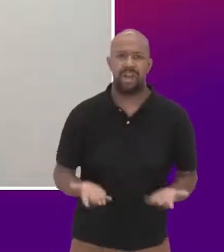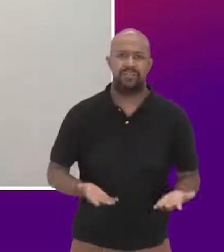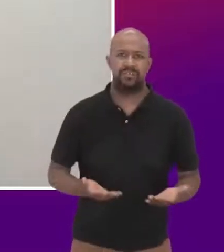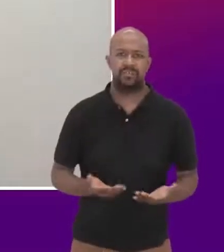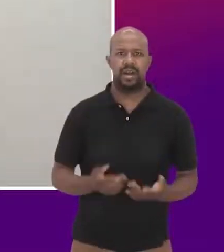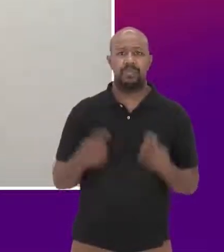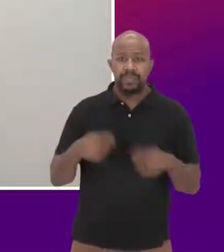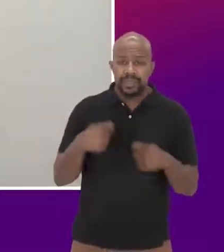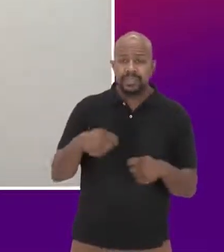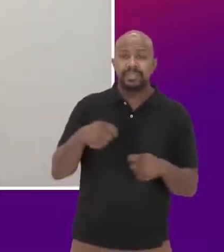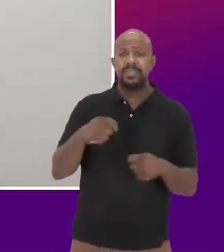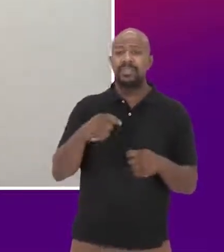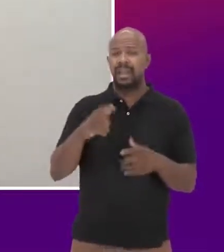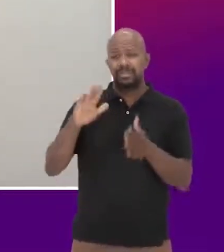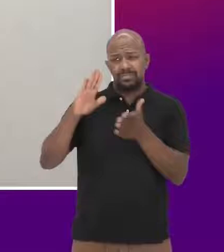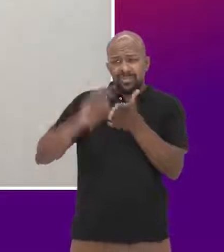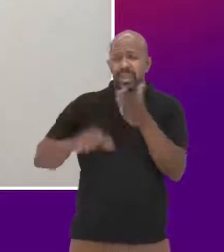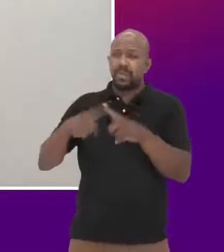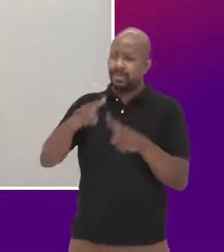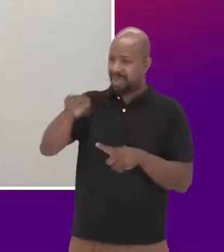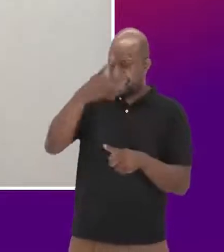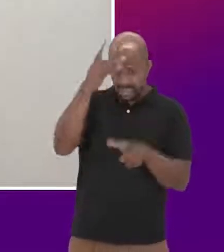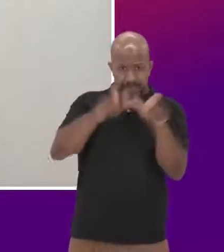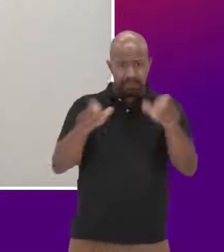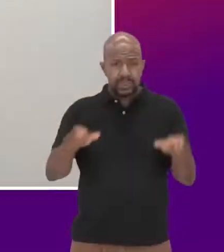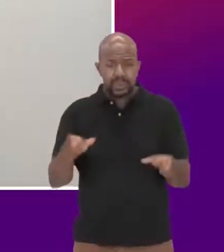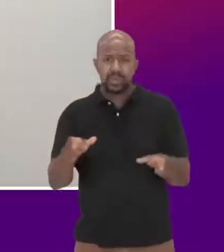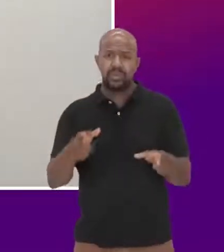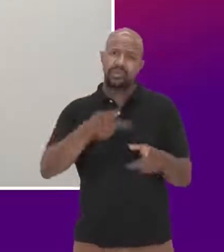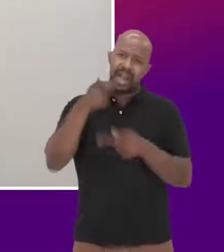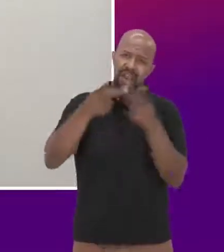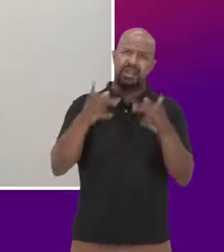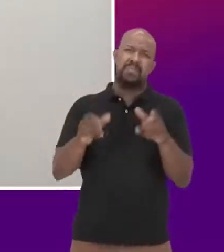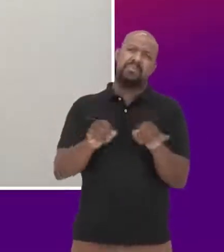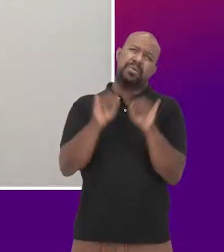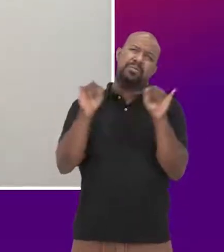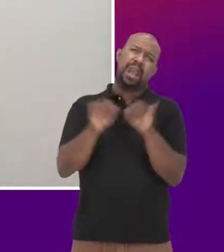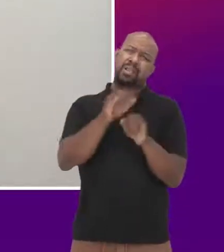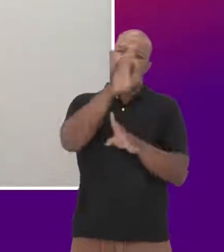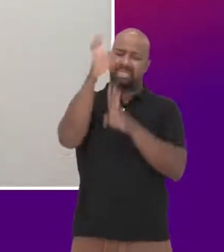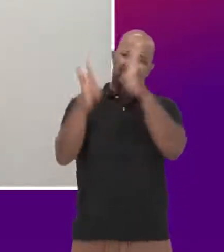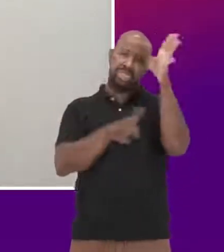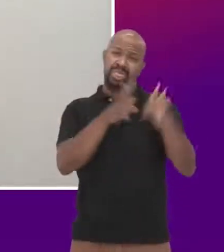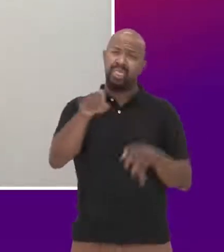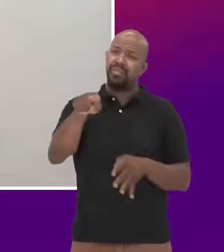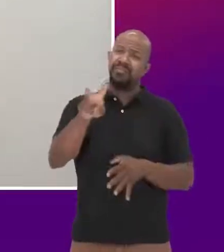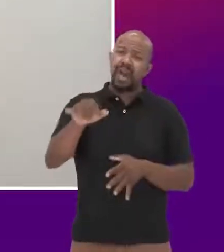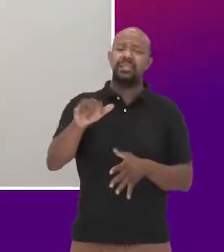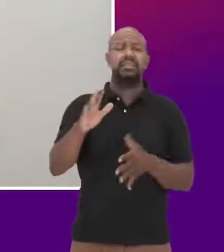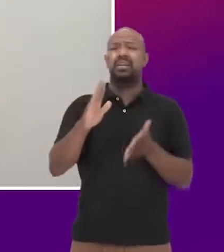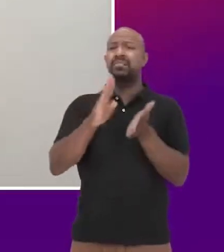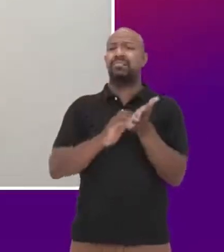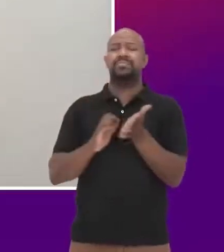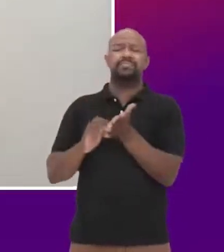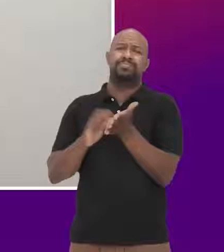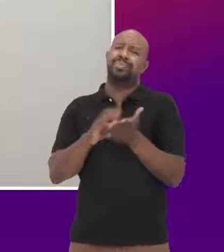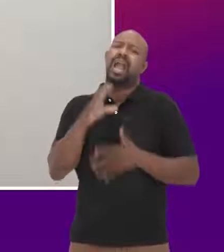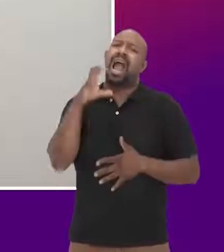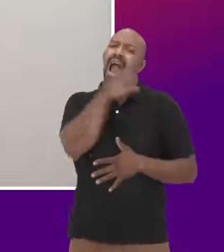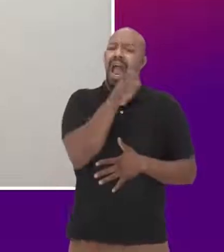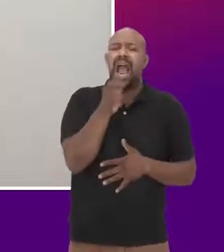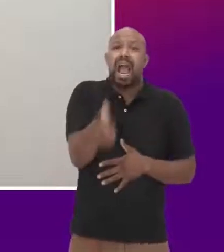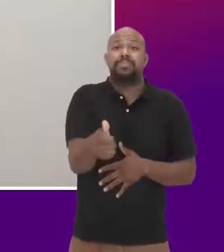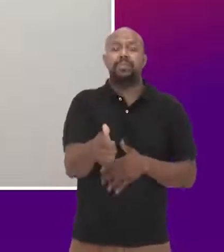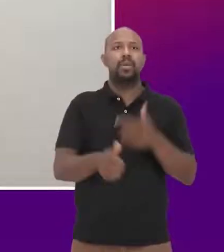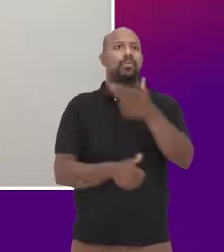que desconhecer, até porque essas pessoas dizendo bobagens serão substituídas